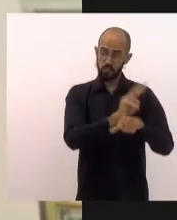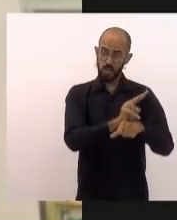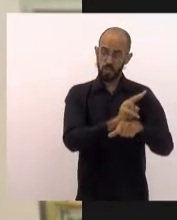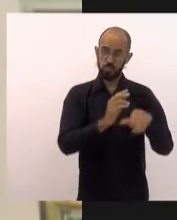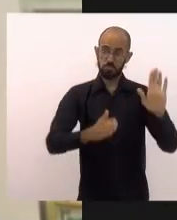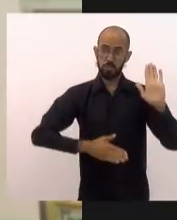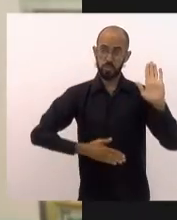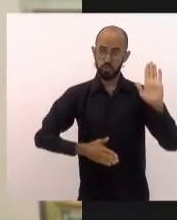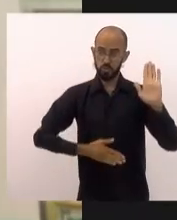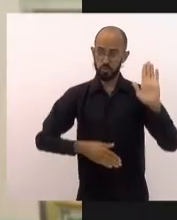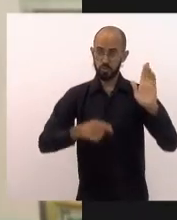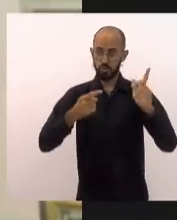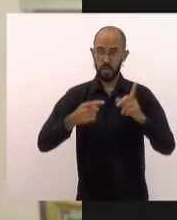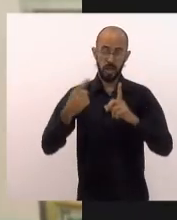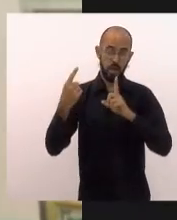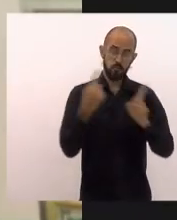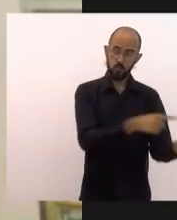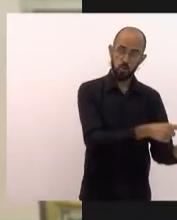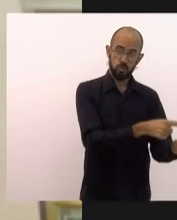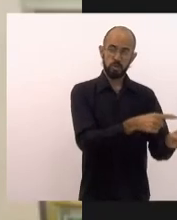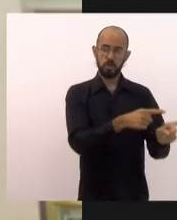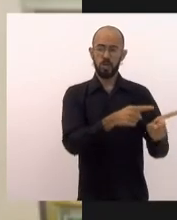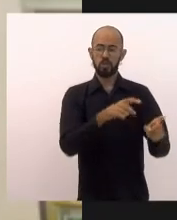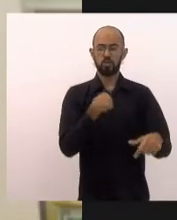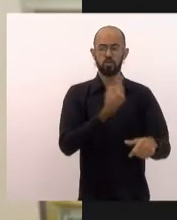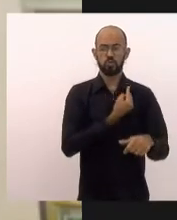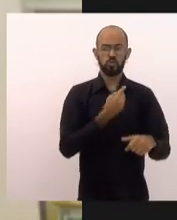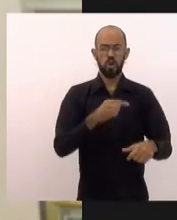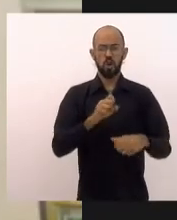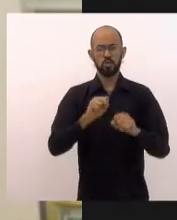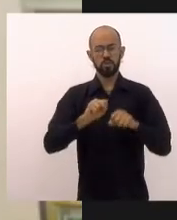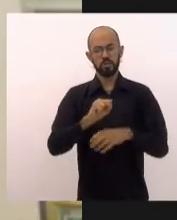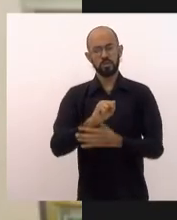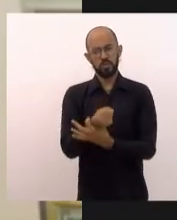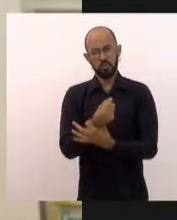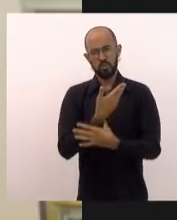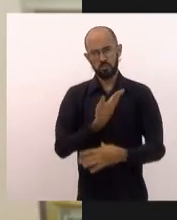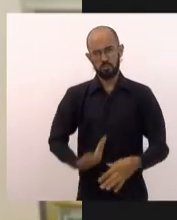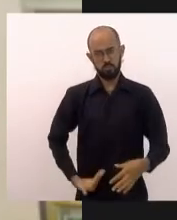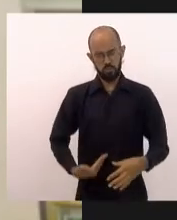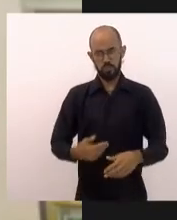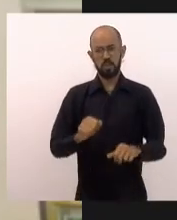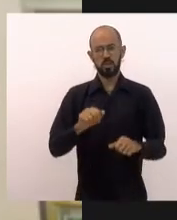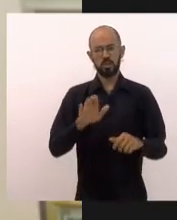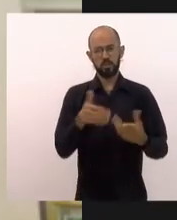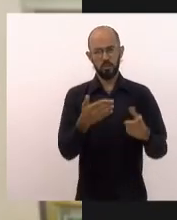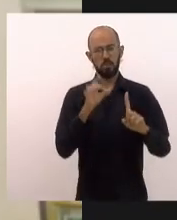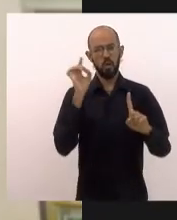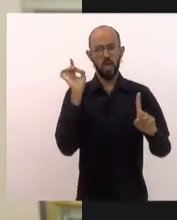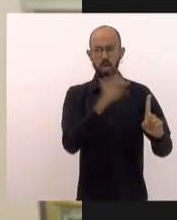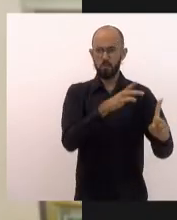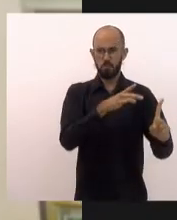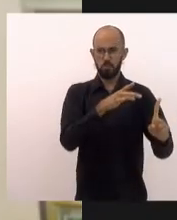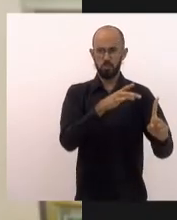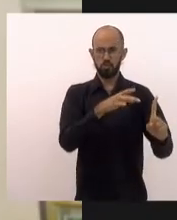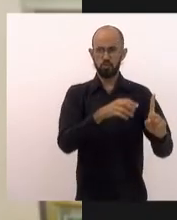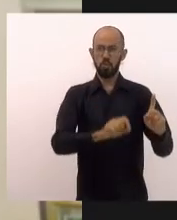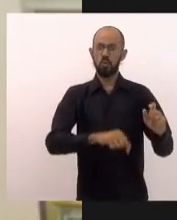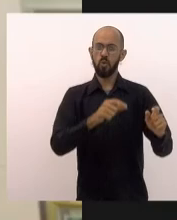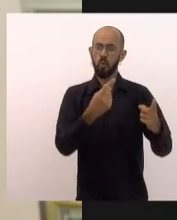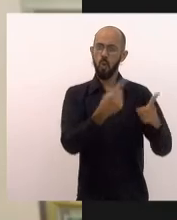mesmo, afrontando as nossas forças de segurança, afrontando as famílias e o cidadão de bem. Então, meu repúdio contra essa excrescência, que